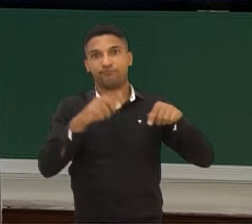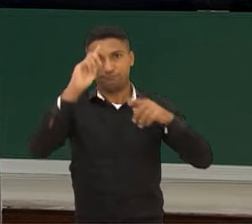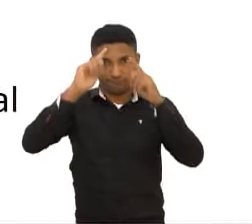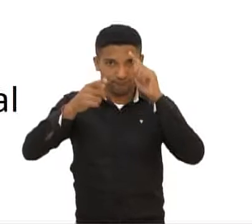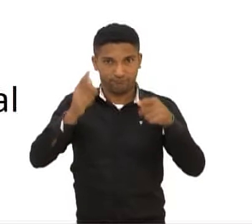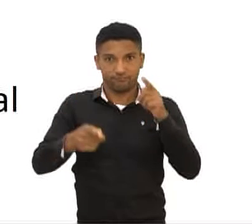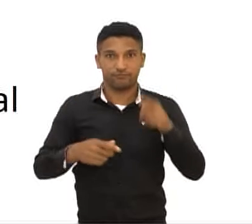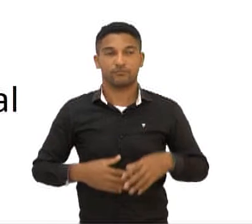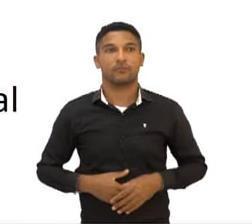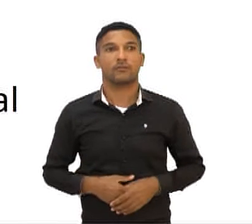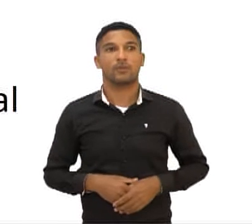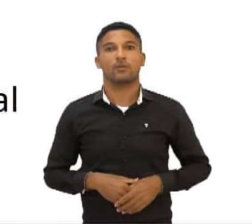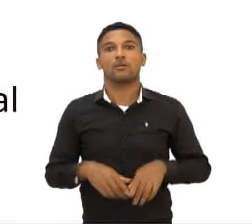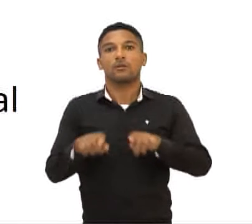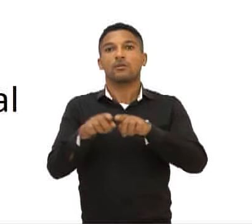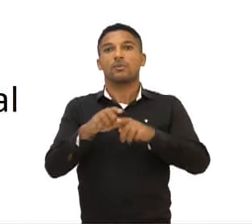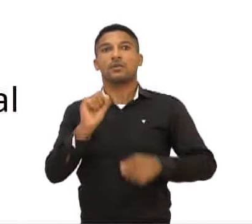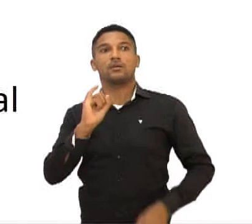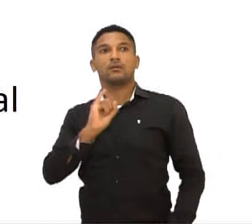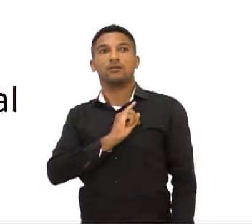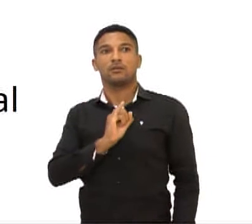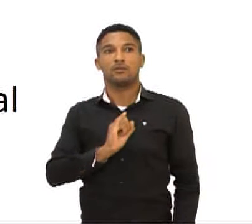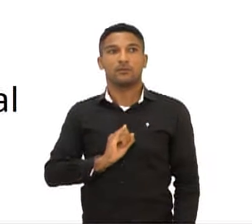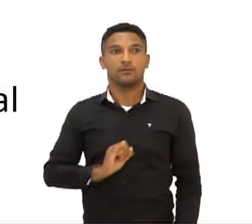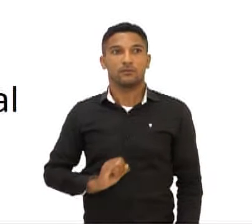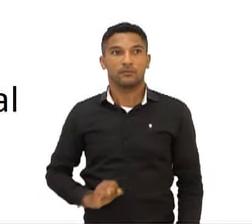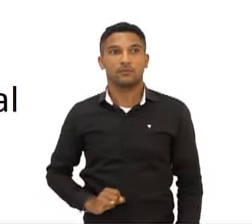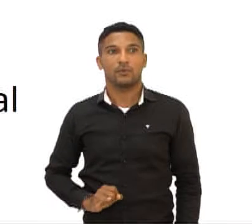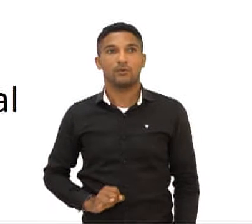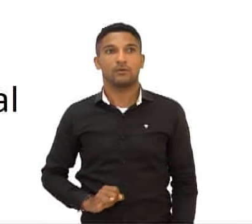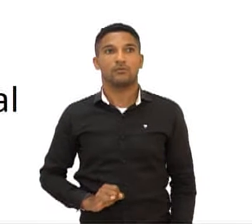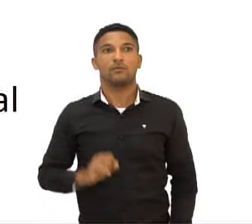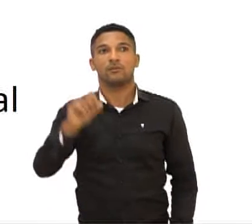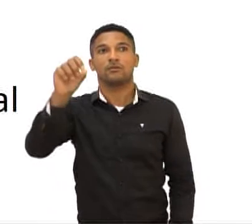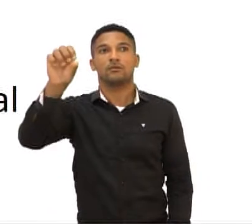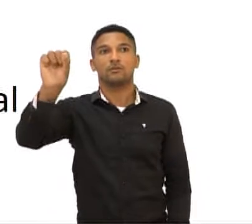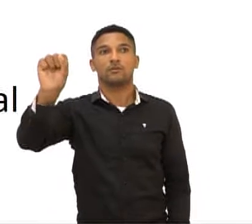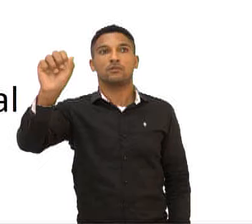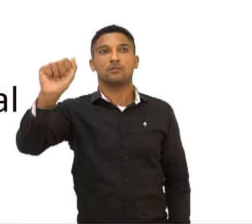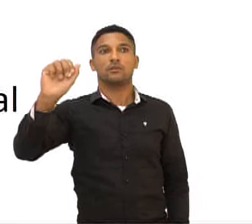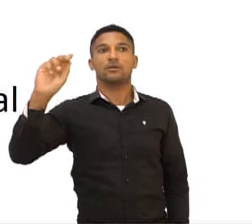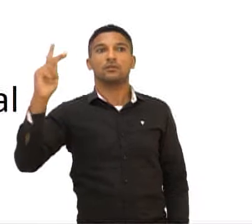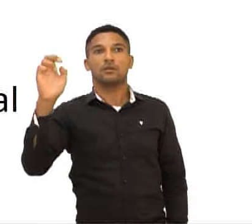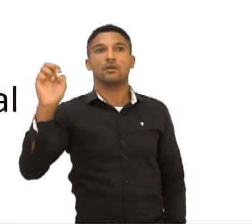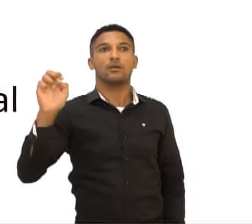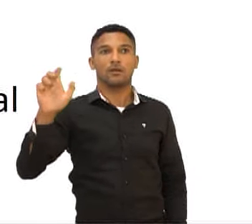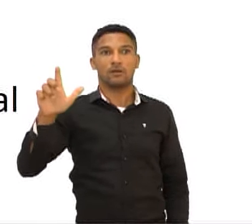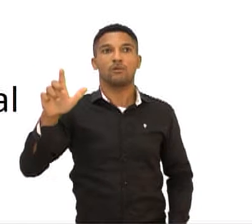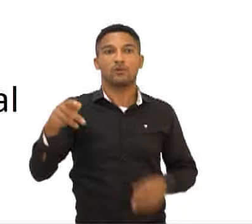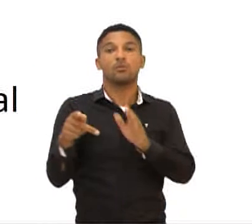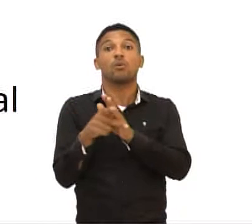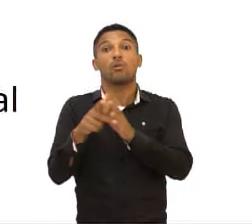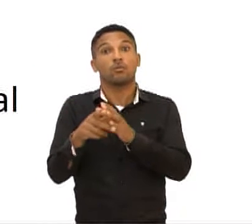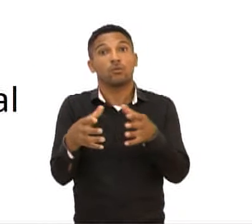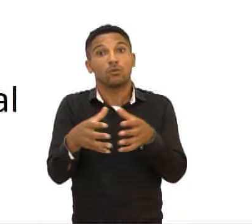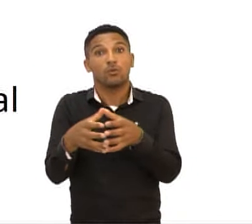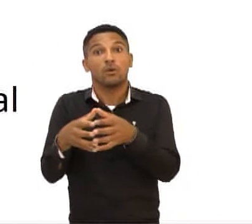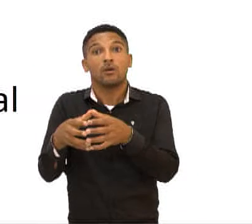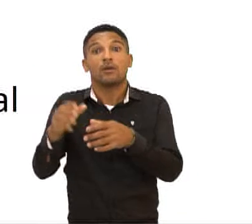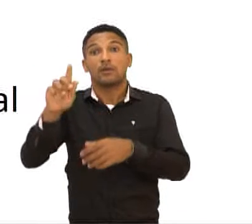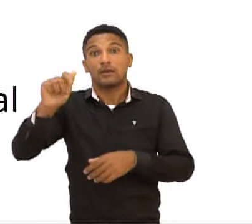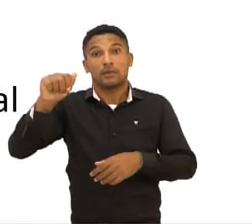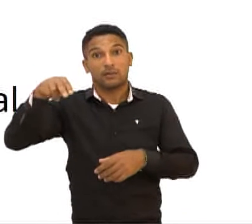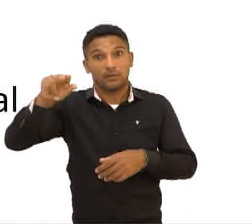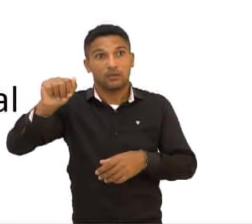Os impérios do Sahel que nós vimos foram dois em especial, o Império de Gana e de Mali. Né? O Império de Gana, o